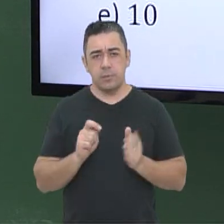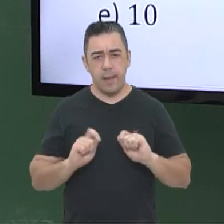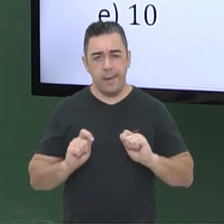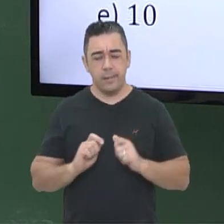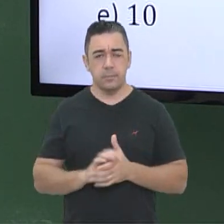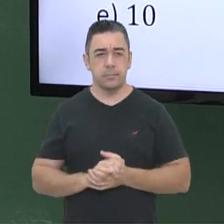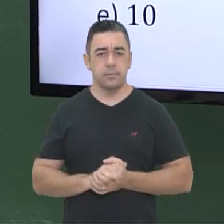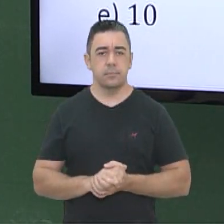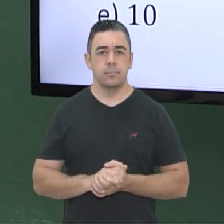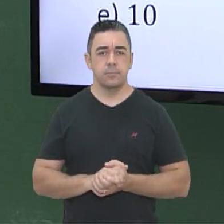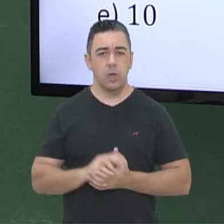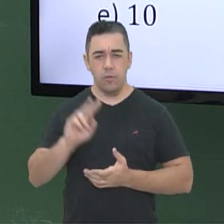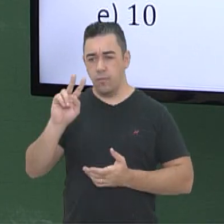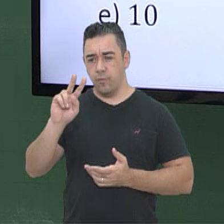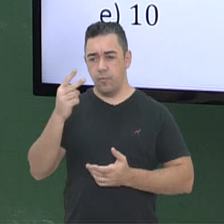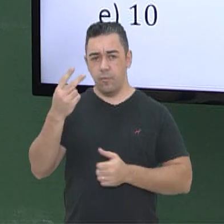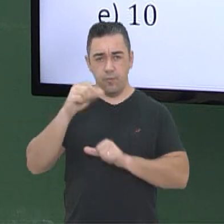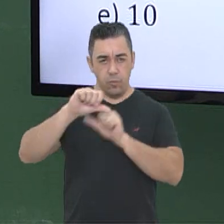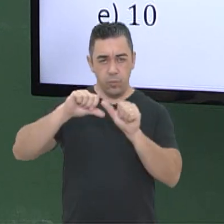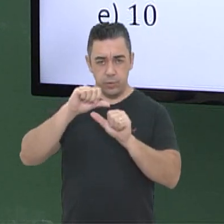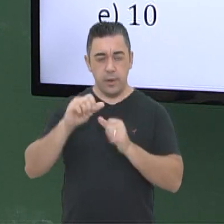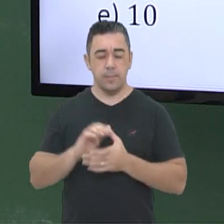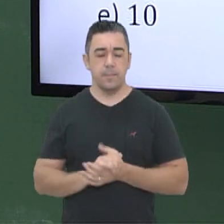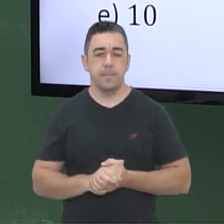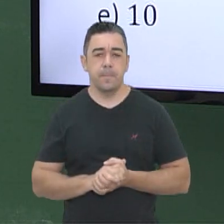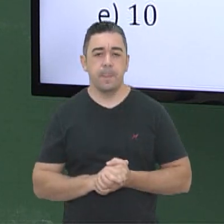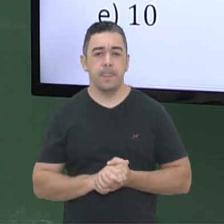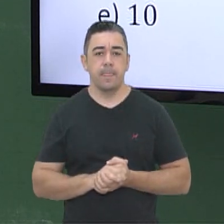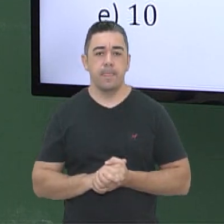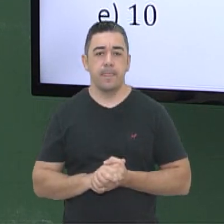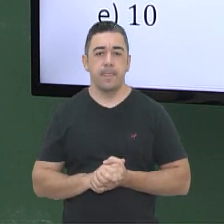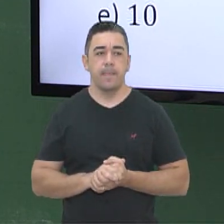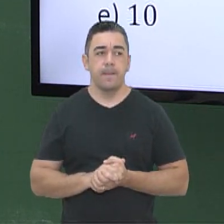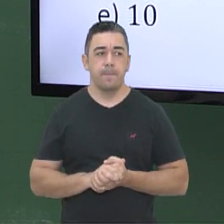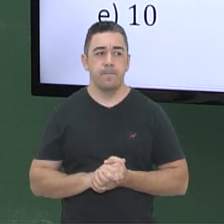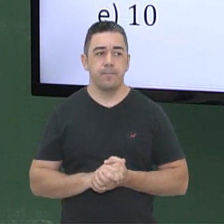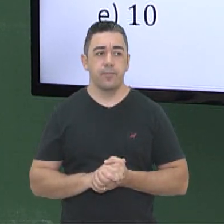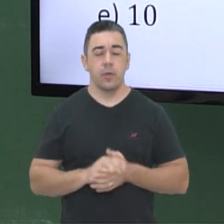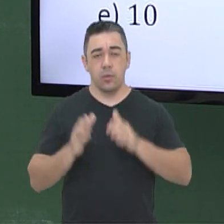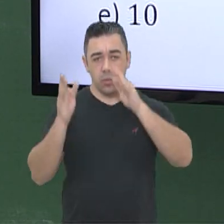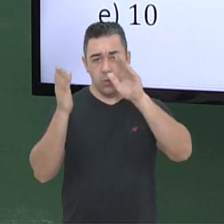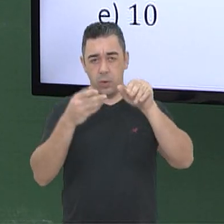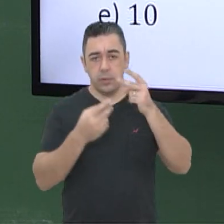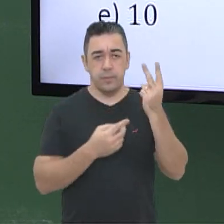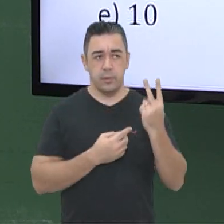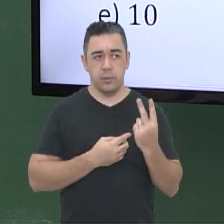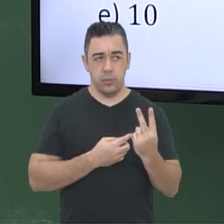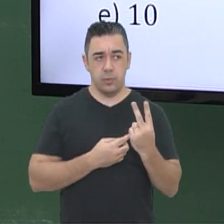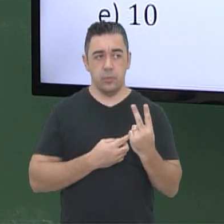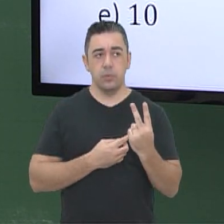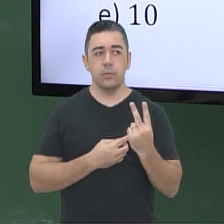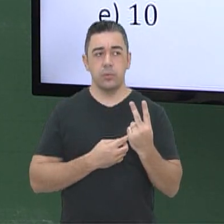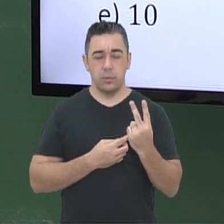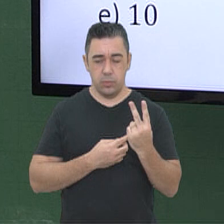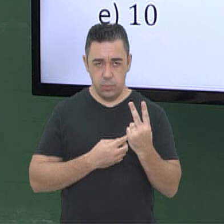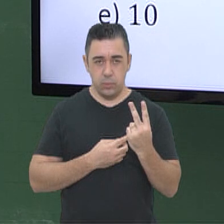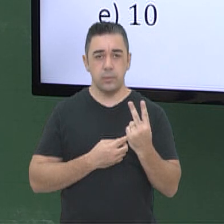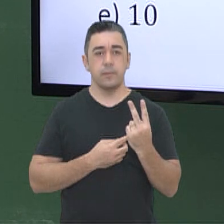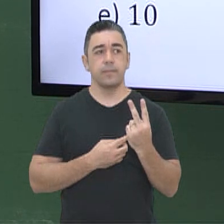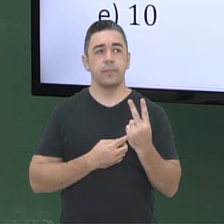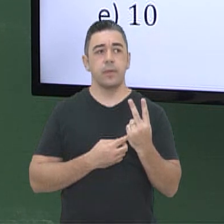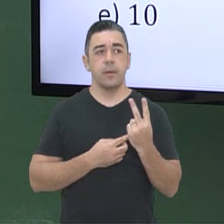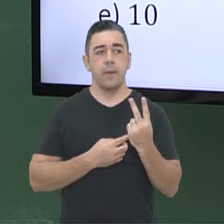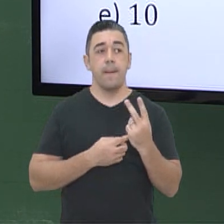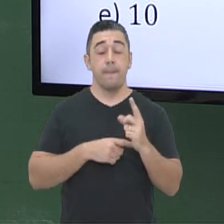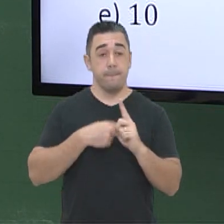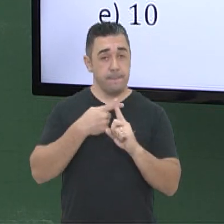cortar, tá? Então, mas já faço isso. Então, A vai ser, aqui eu corto 2 ao cubo com raiz cúbica vai ficar